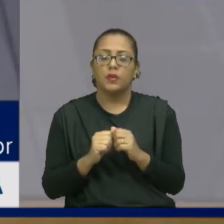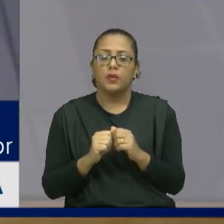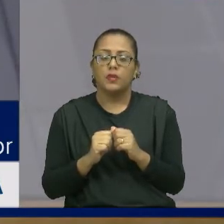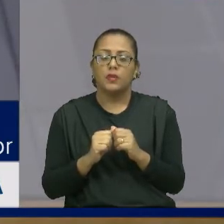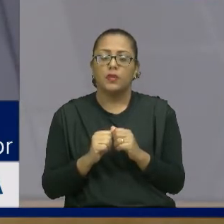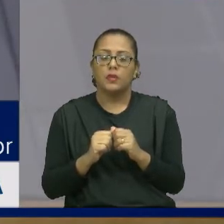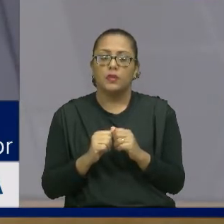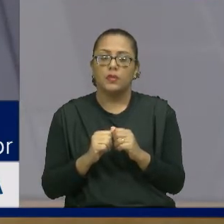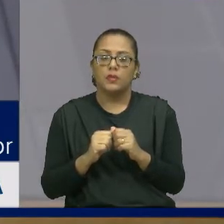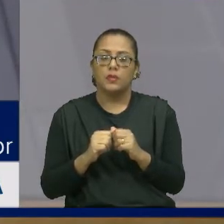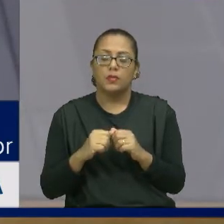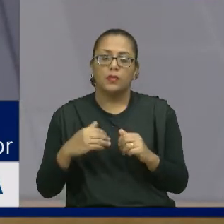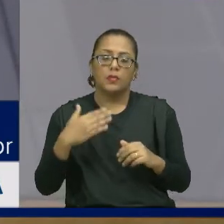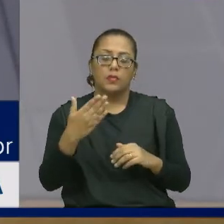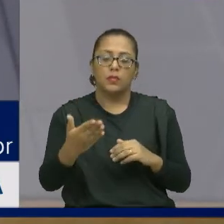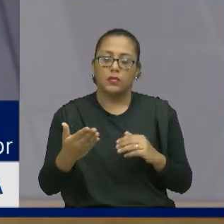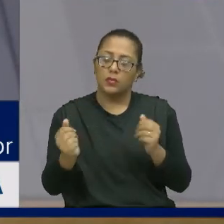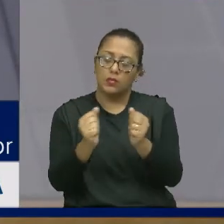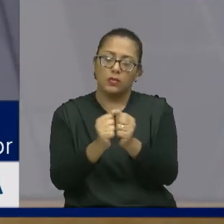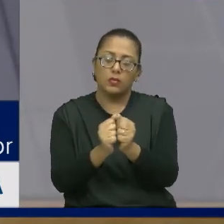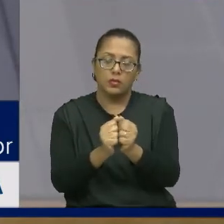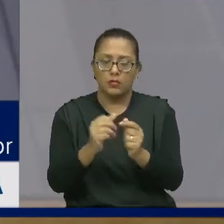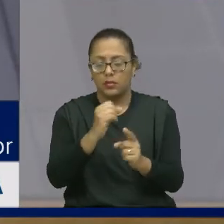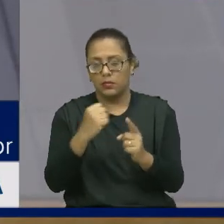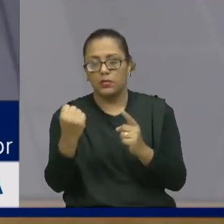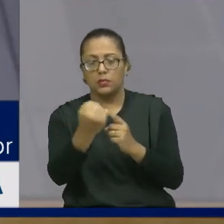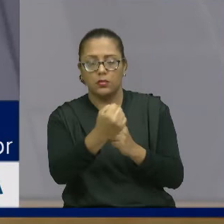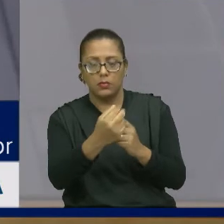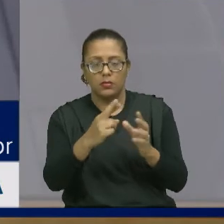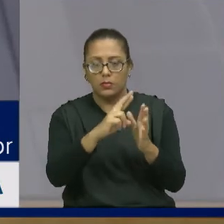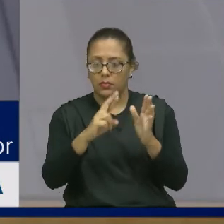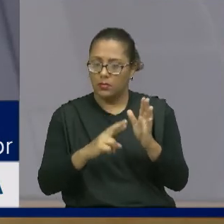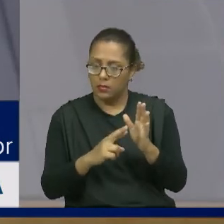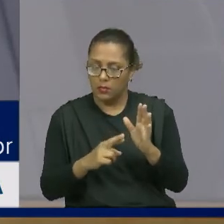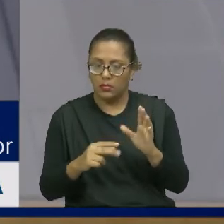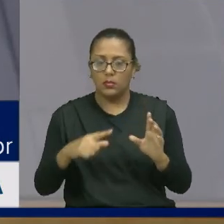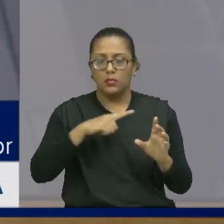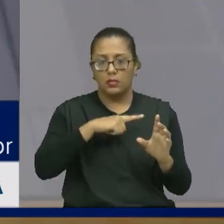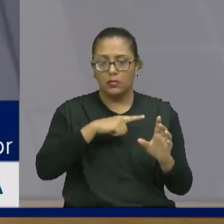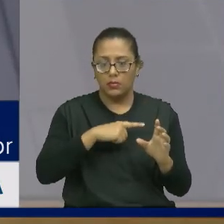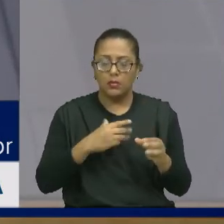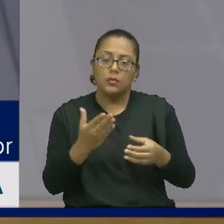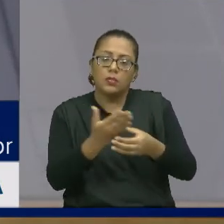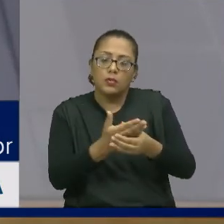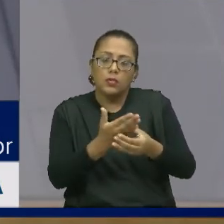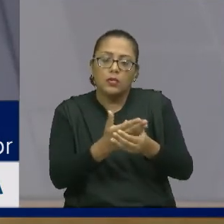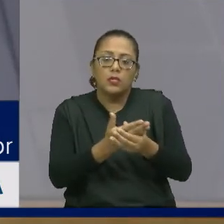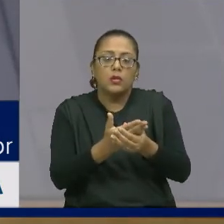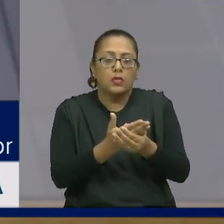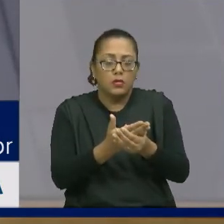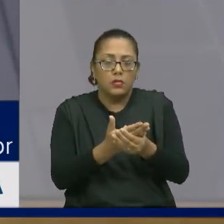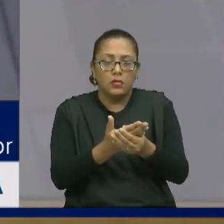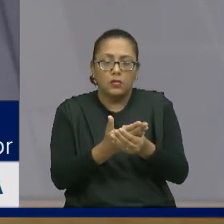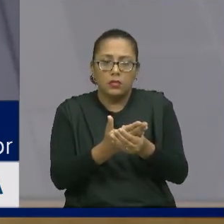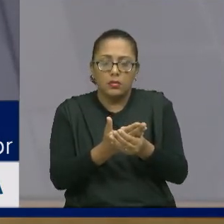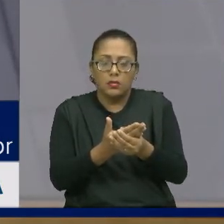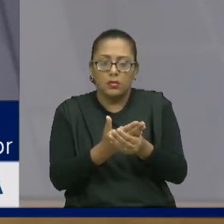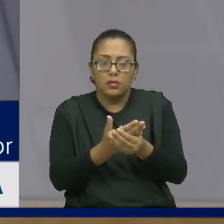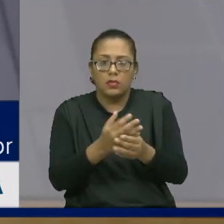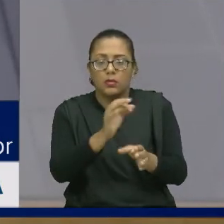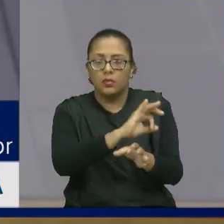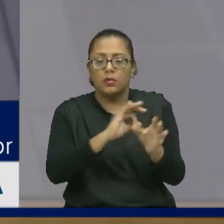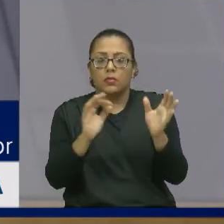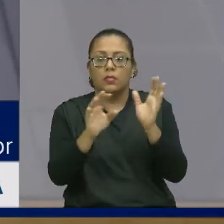Municipal de Recursos, há uma demanda maior por processos tributários que exigiria